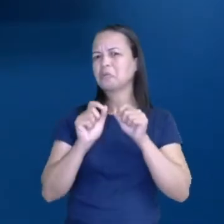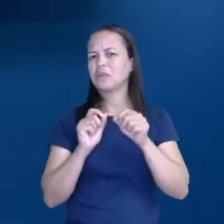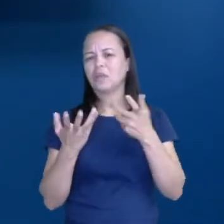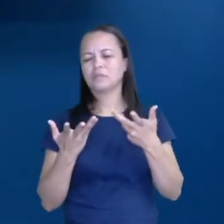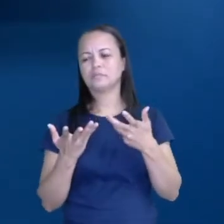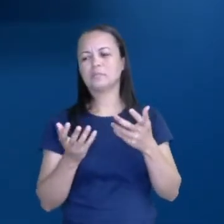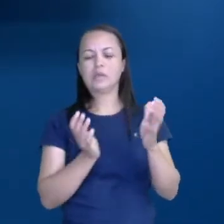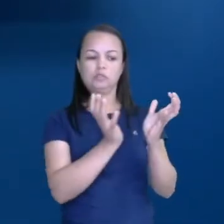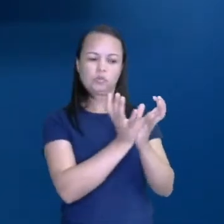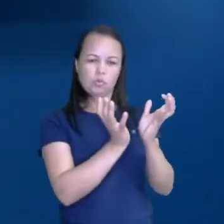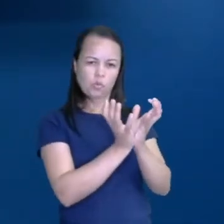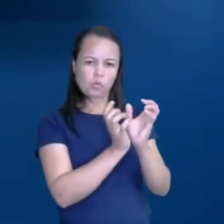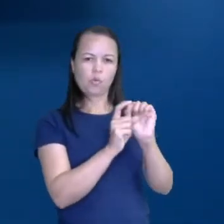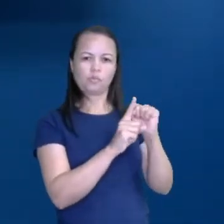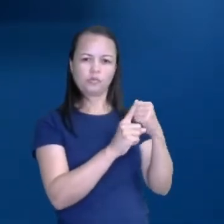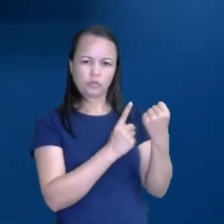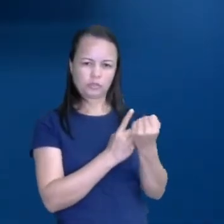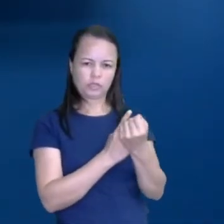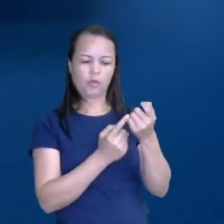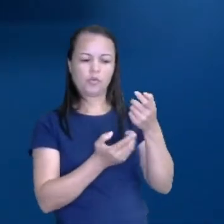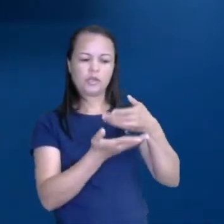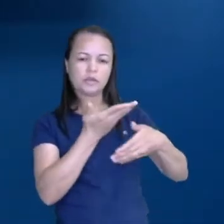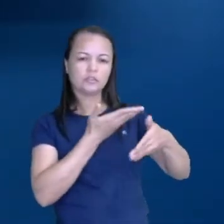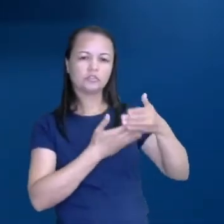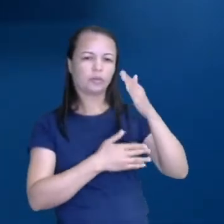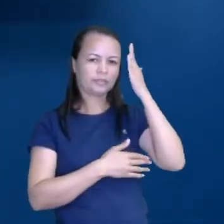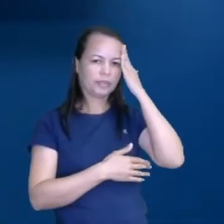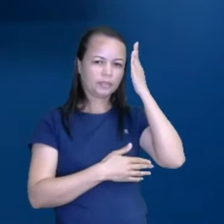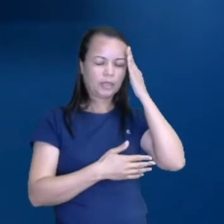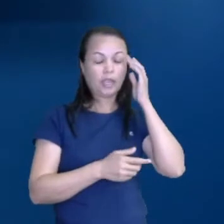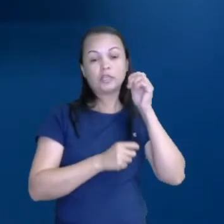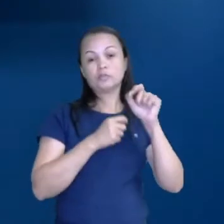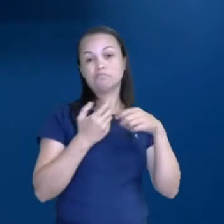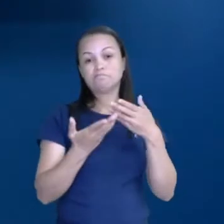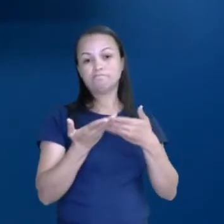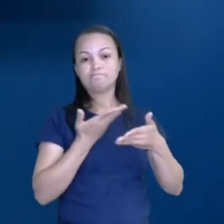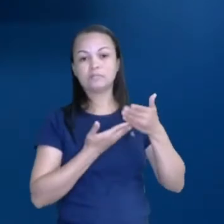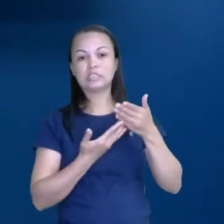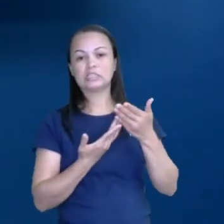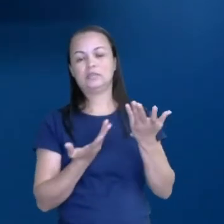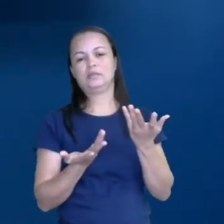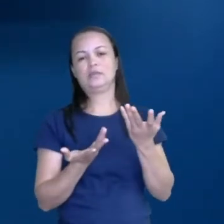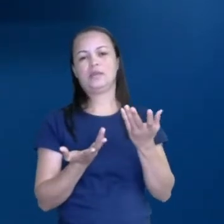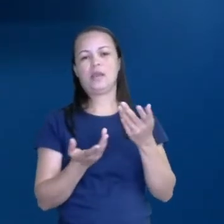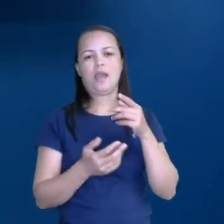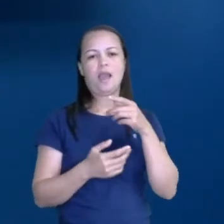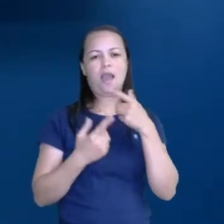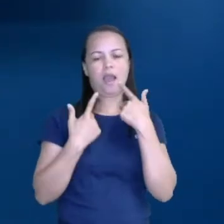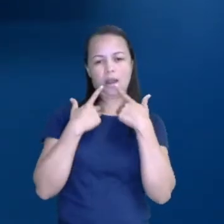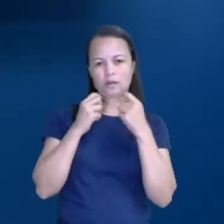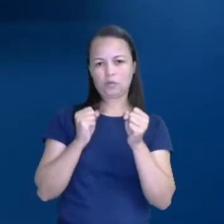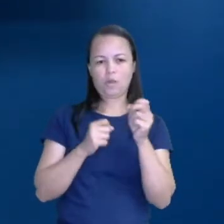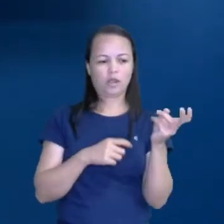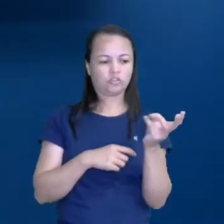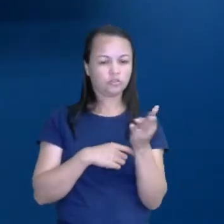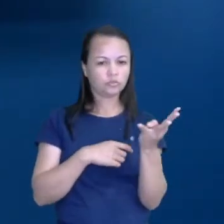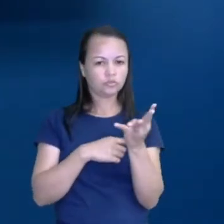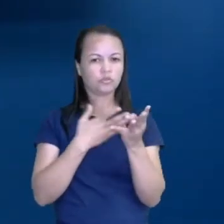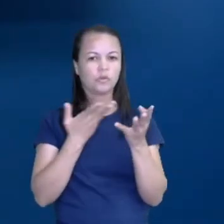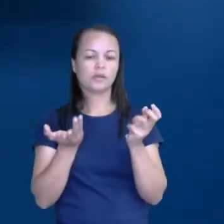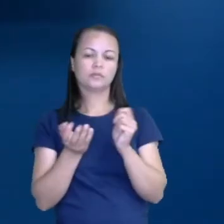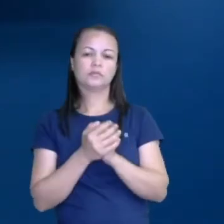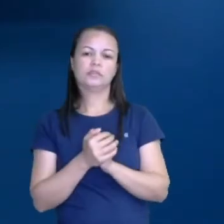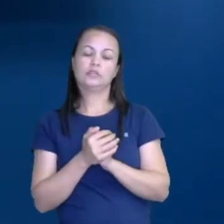grupo social está se comunicando e eles estão entendendo entre si a linguagem deles, certo? Então, quando a gente falar